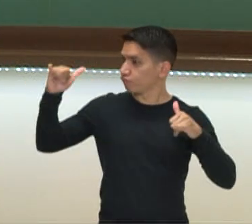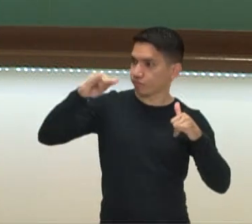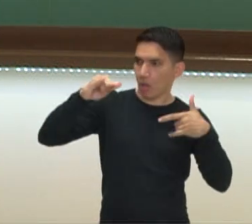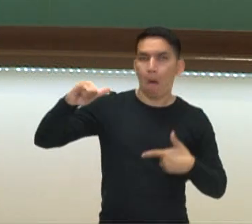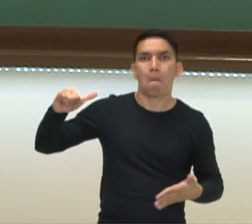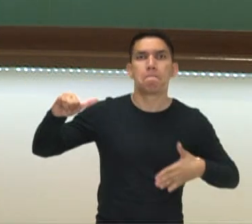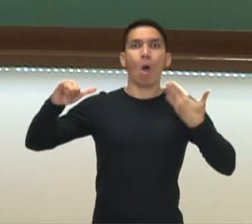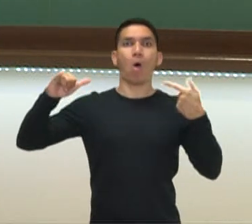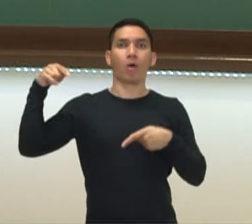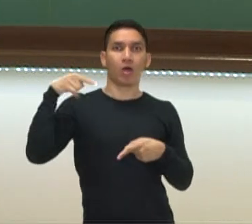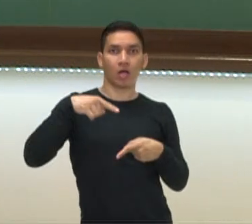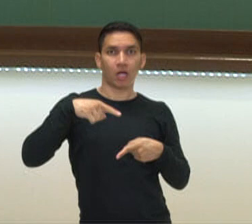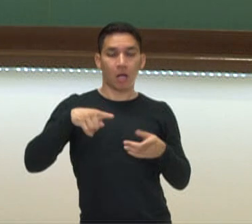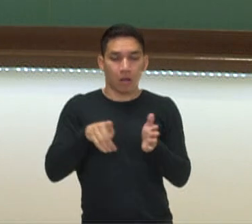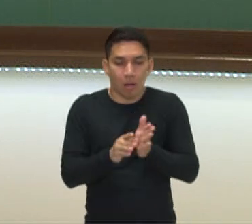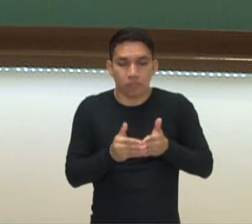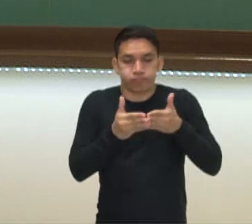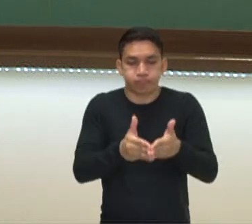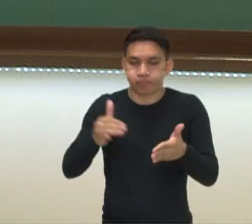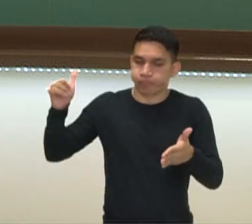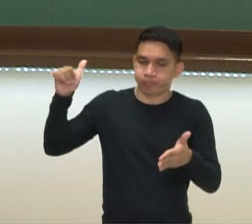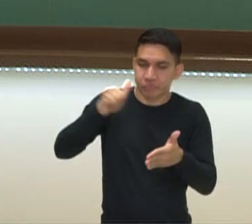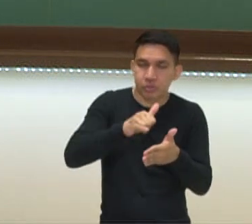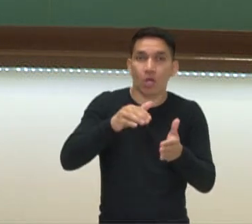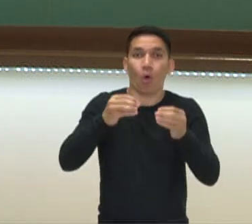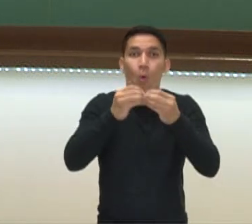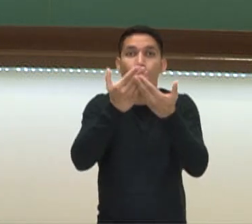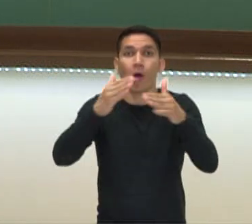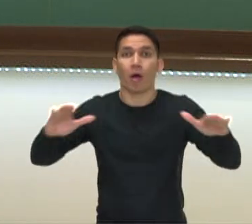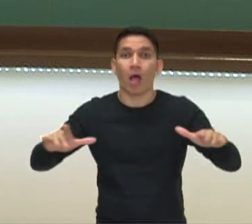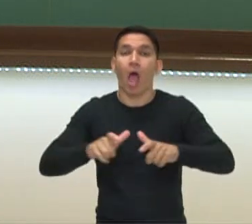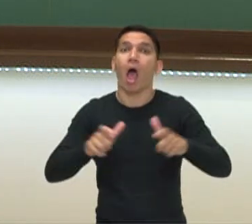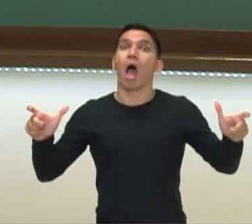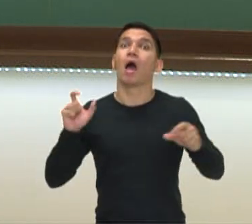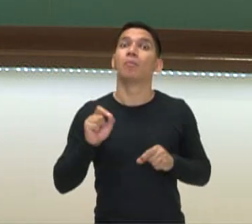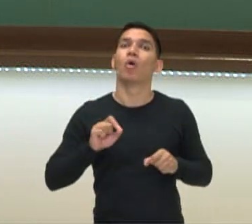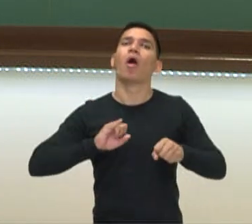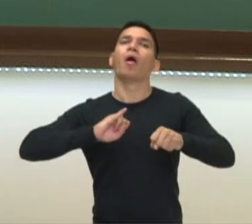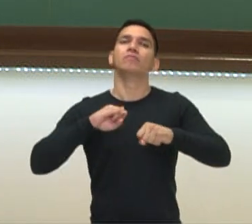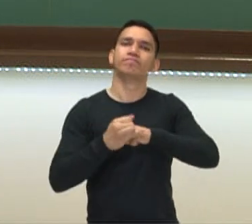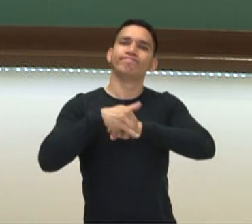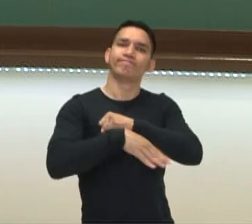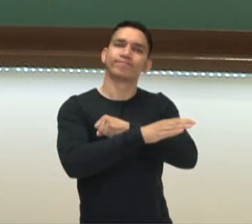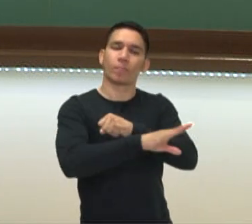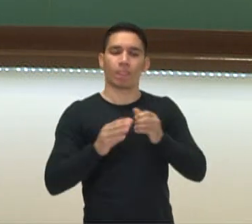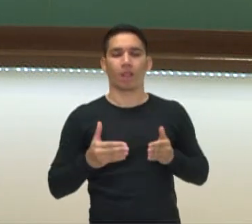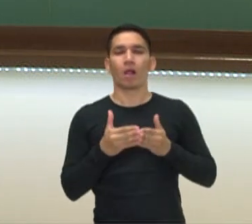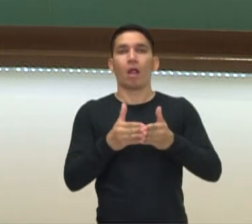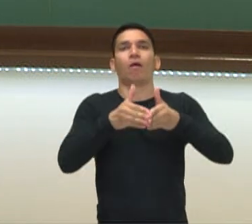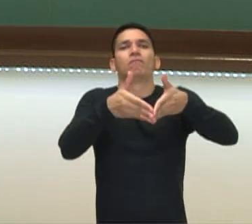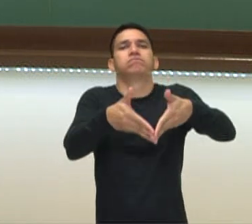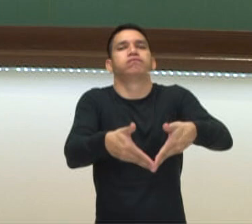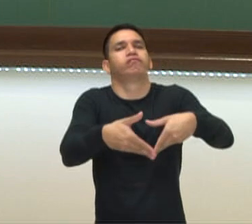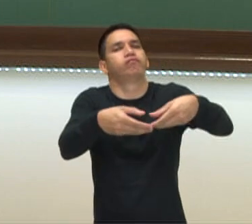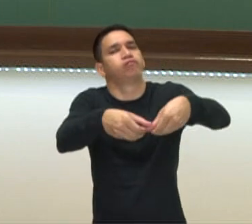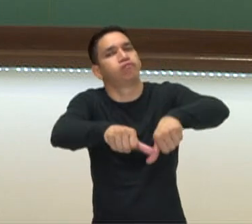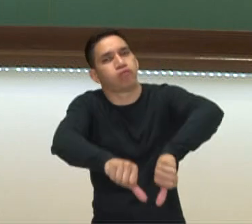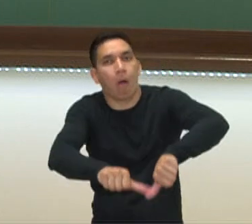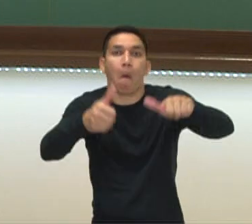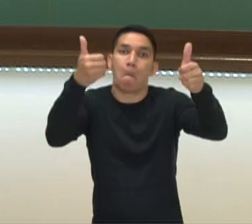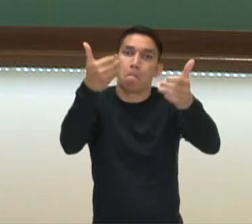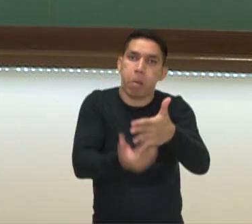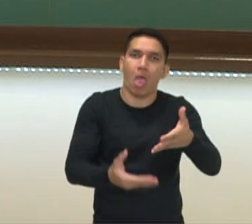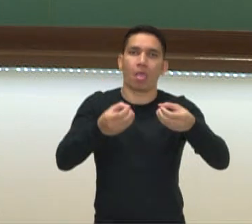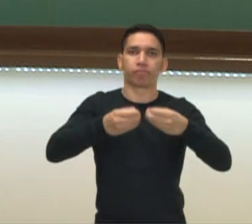atacou a frota dos Estados Unidos baseada no Oceano Pacífico, e a maioria estava no Havaí, afundando e causando grandes danos à